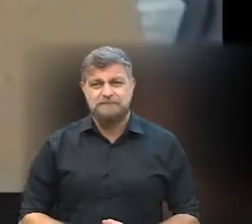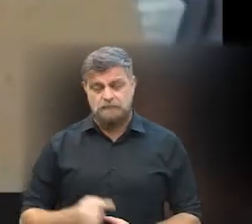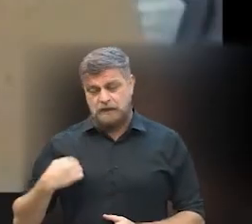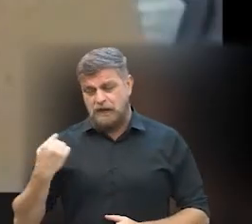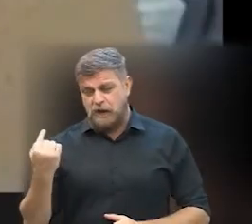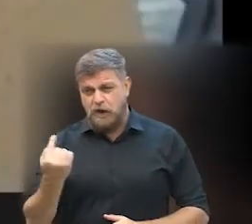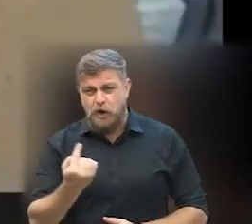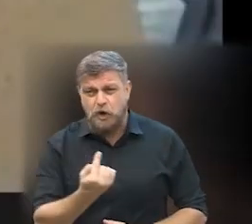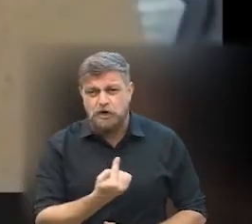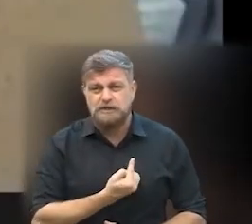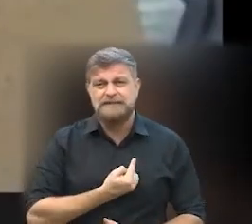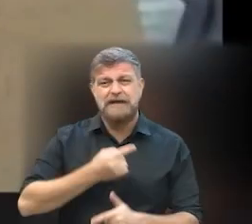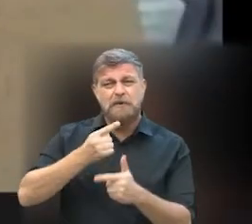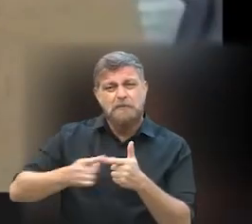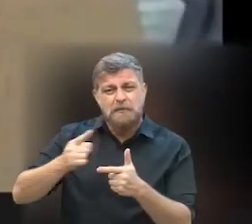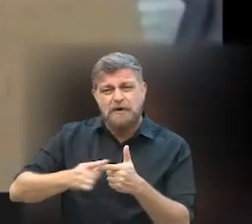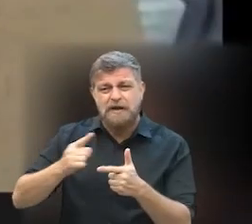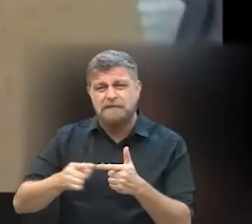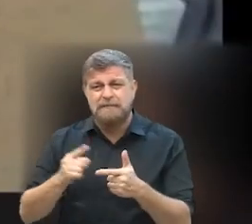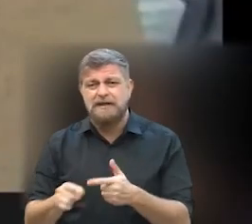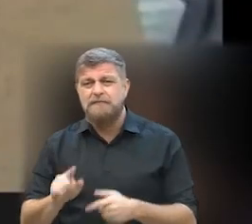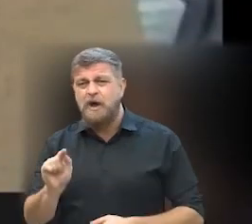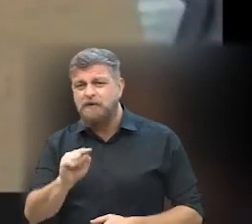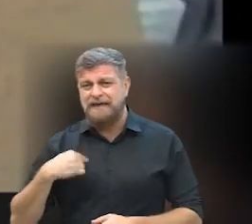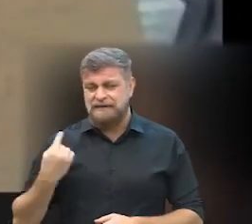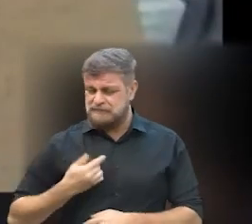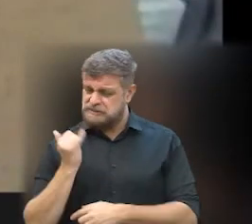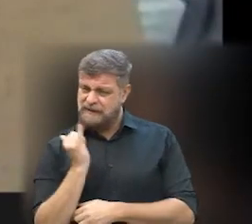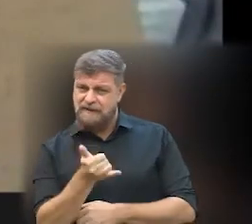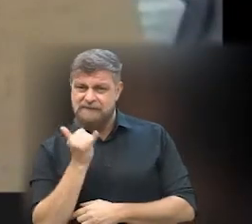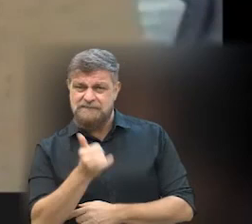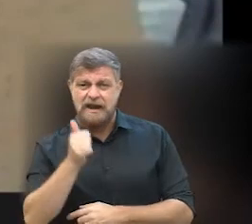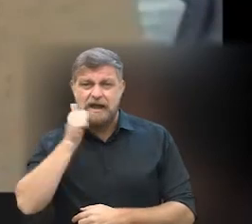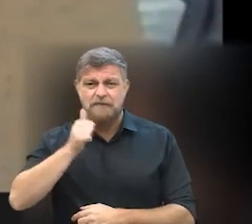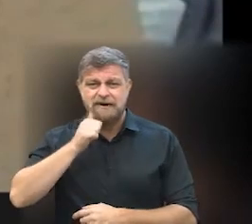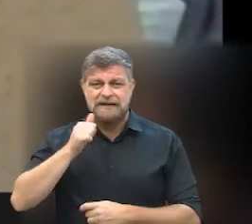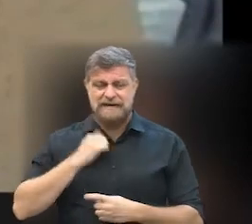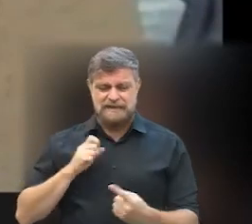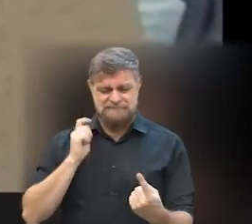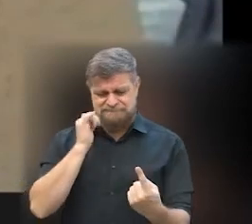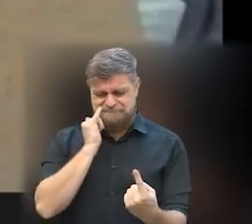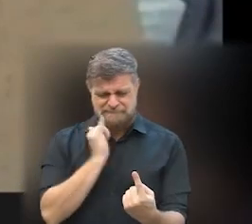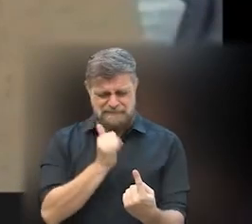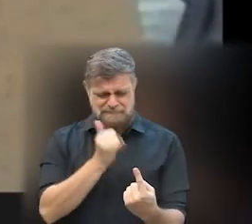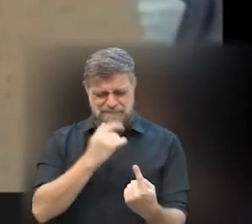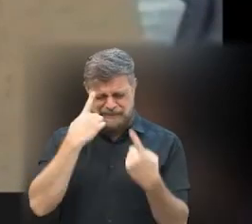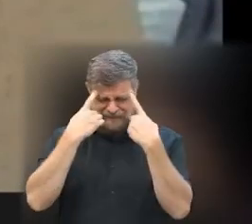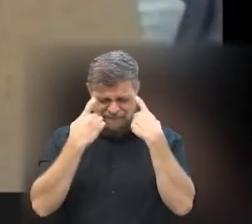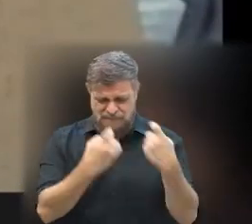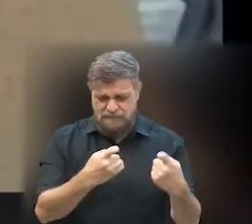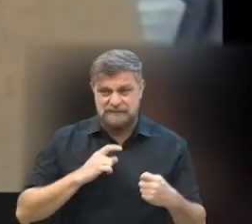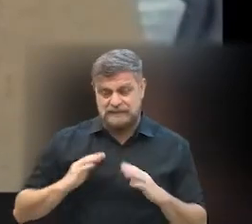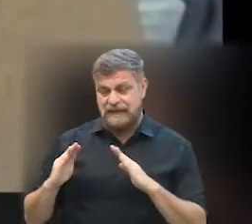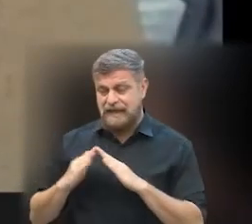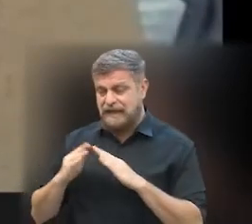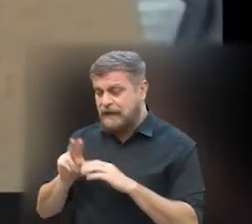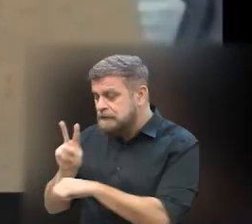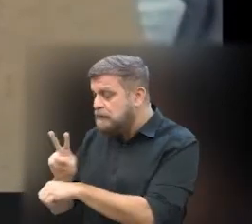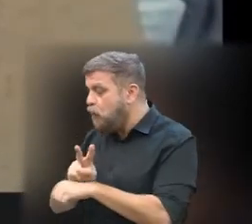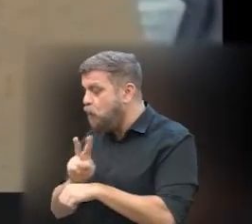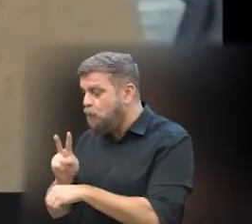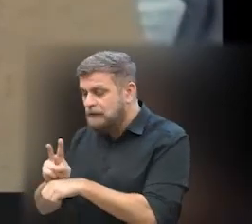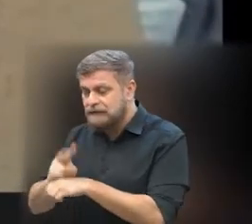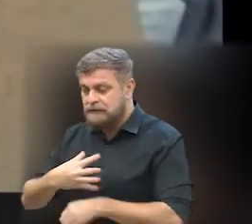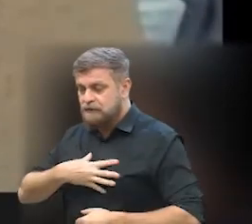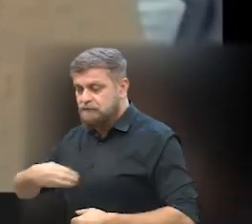A gente tem um problema de quando a gente fala da violência contra a mulher. Ela está em casa, cuidando dos filhos, cuidando da